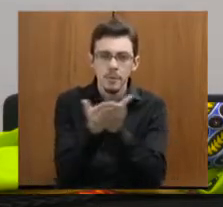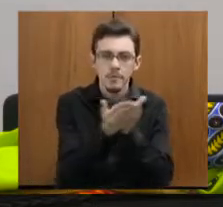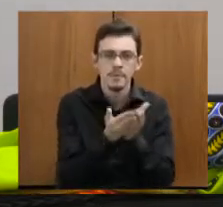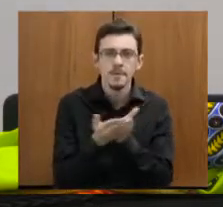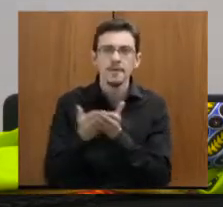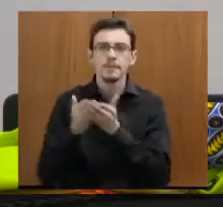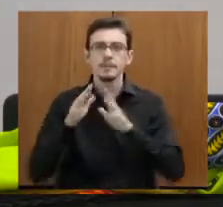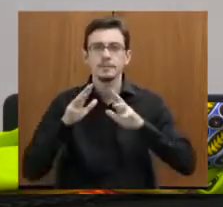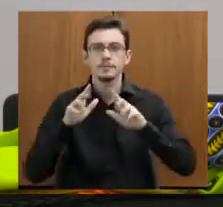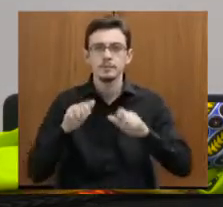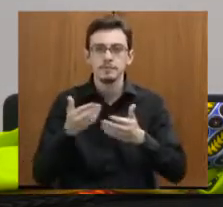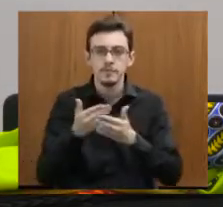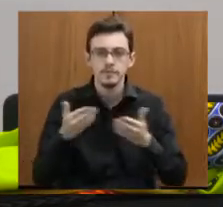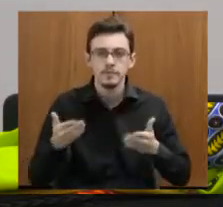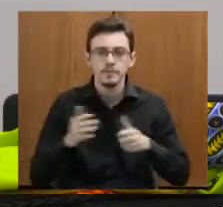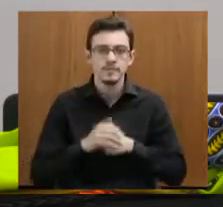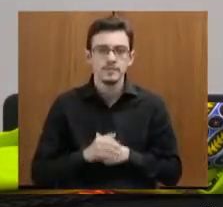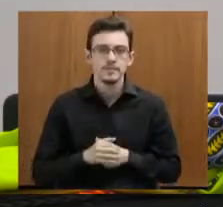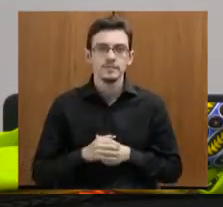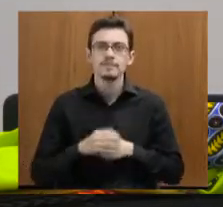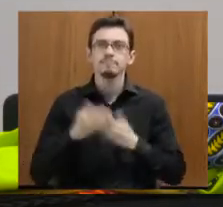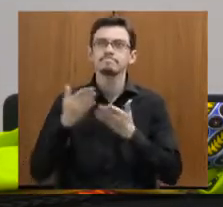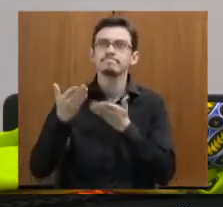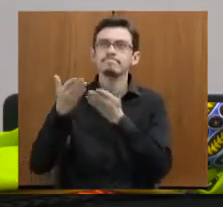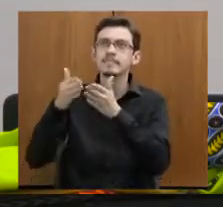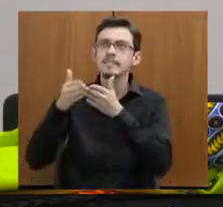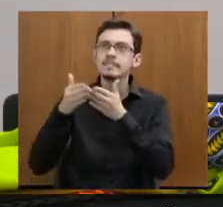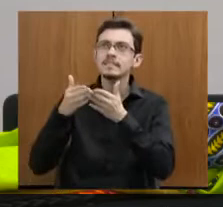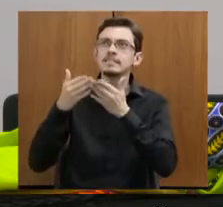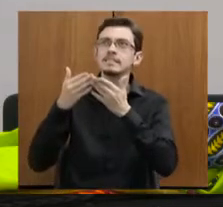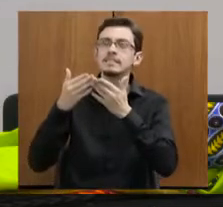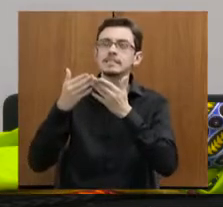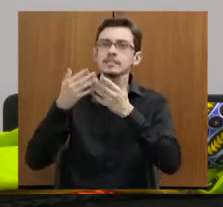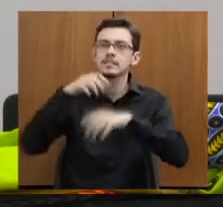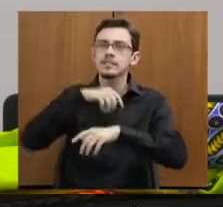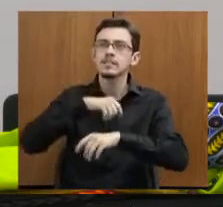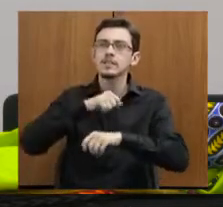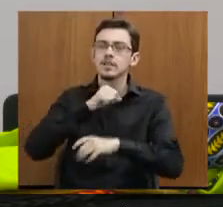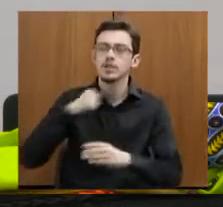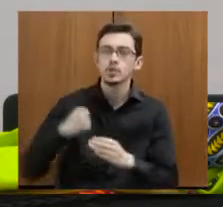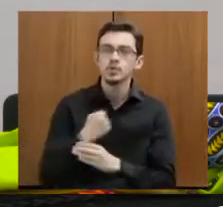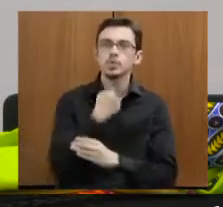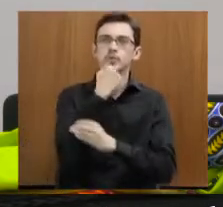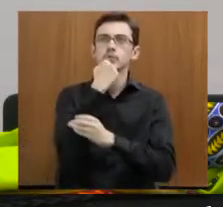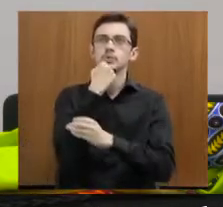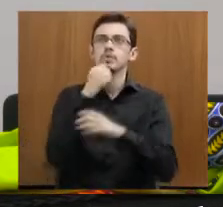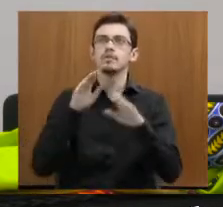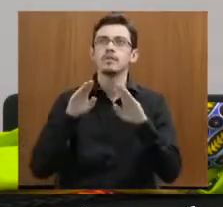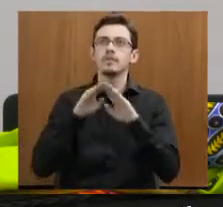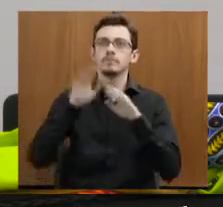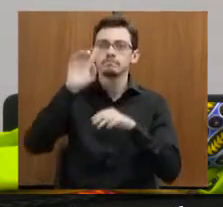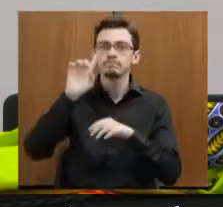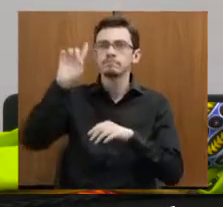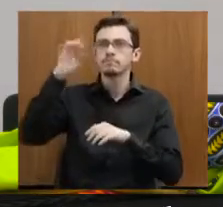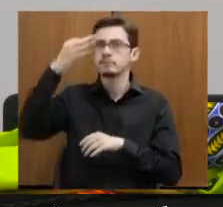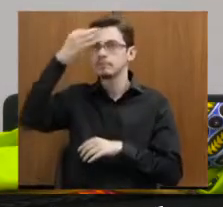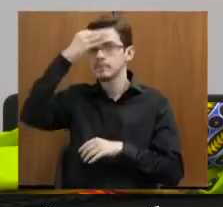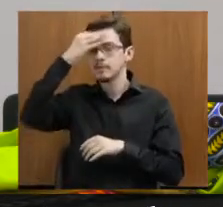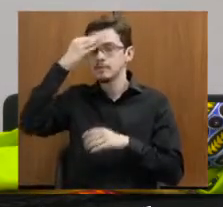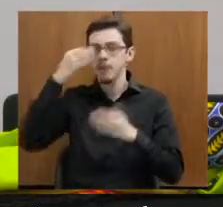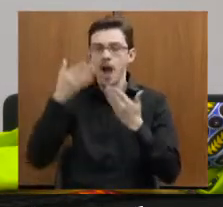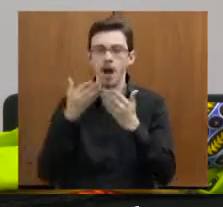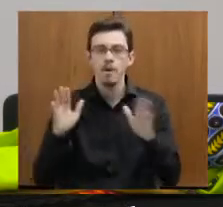presentes peço licença Exu aí se lá para abrir esse debate público essa